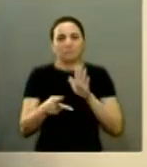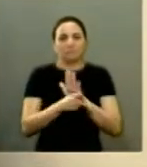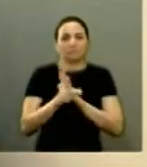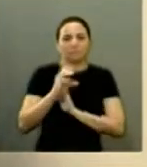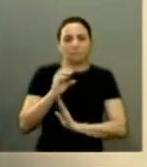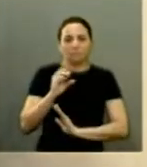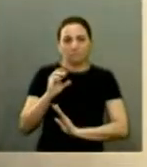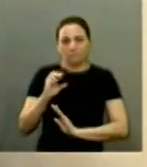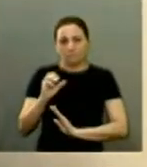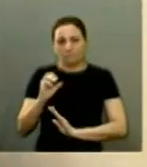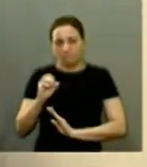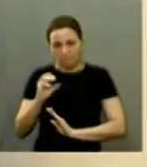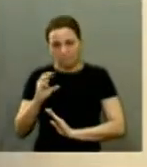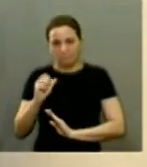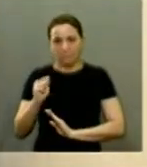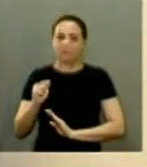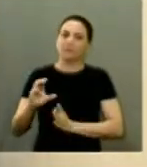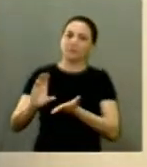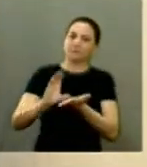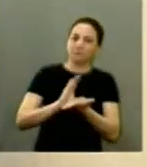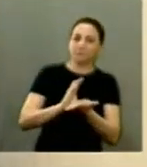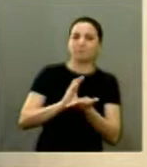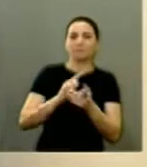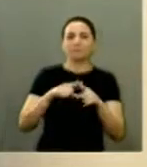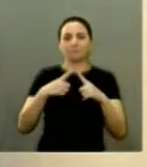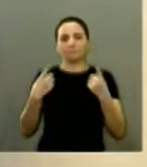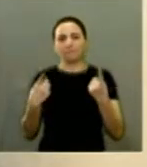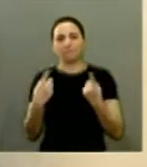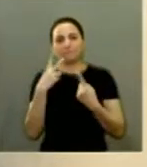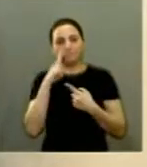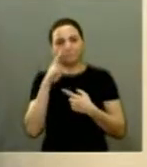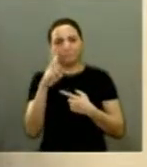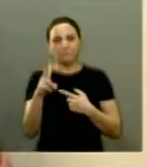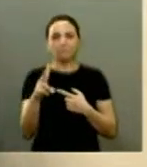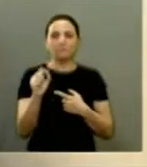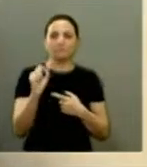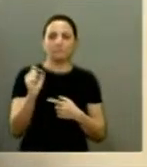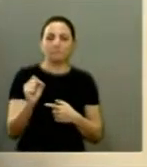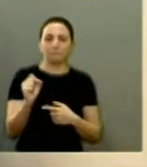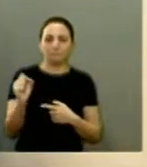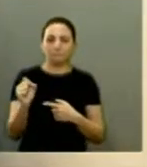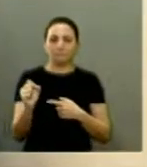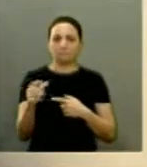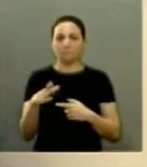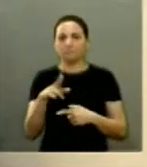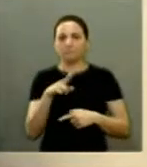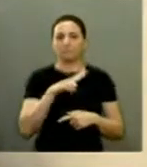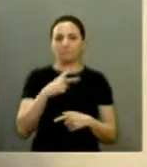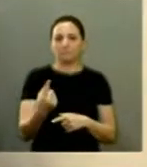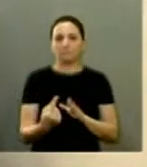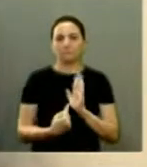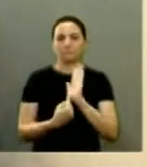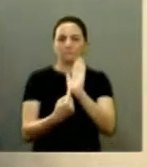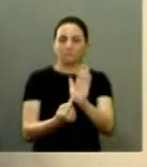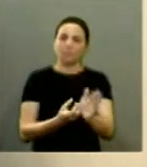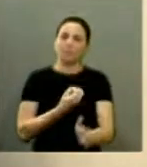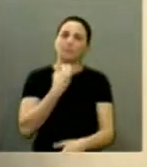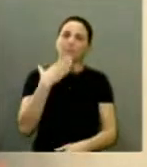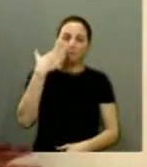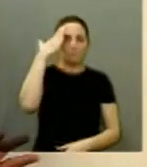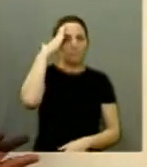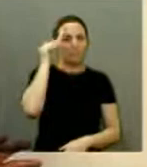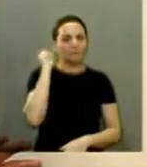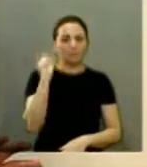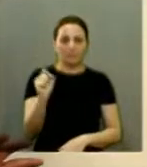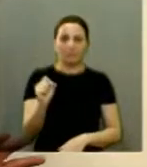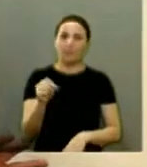COCA está atuando, com contrapartidas, mas a gente está vendo um reflexo na nossa cidade. É muito bom saber